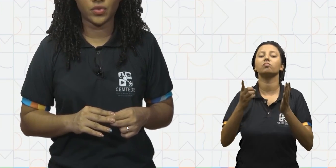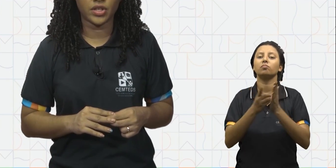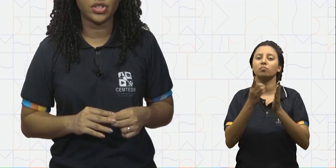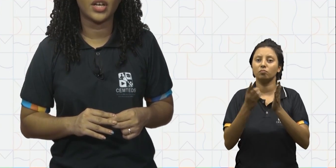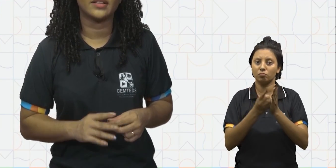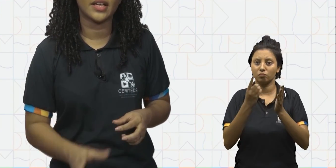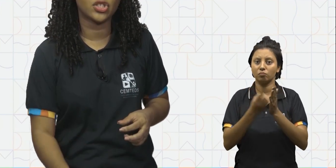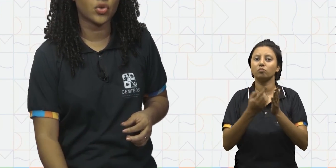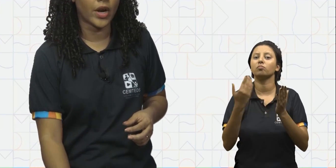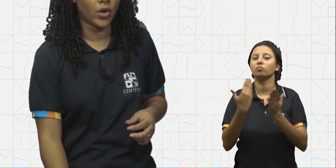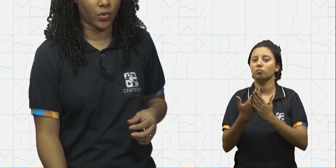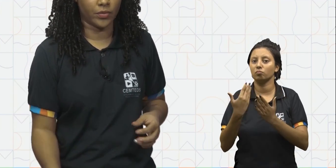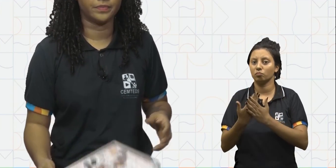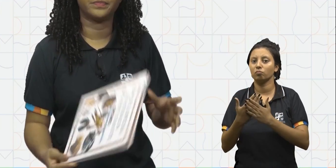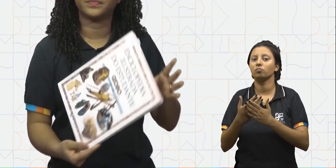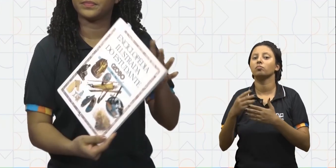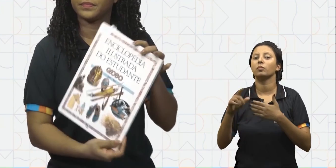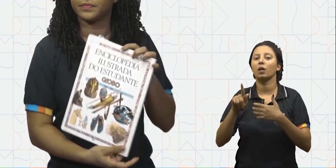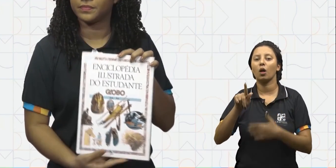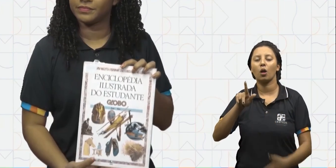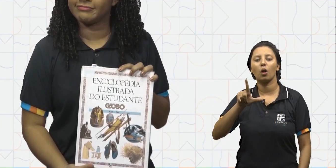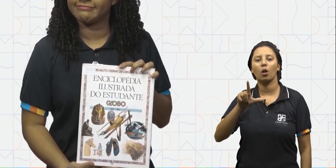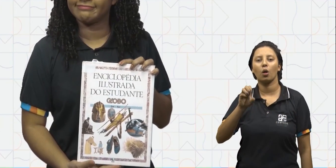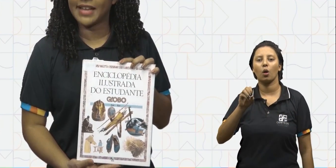Ilustrada do Estudante, da editora Globo.